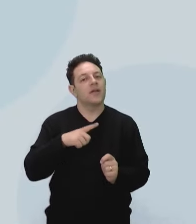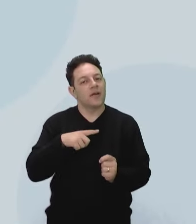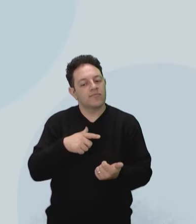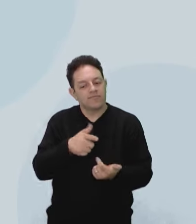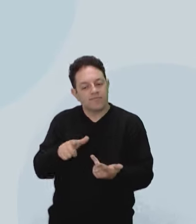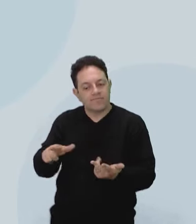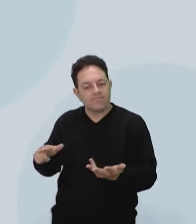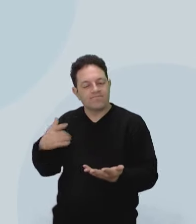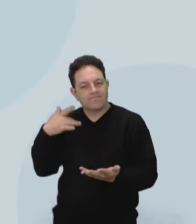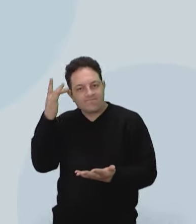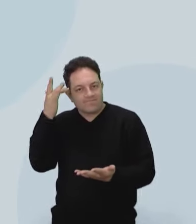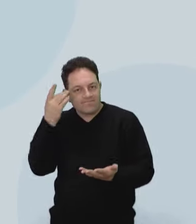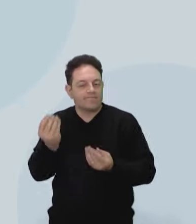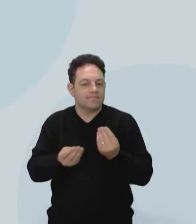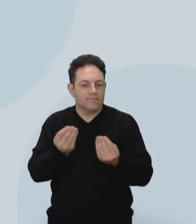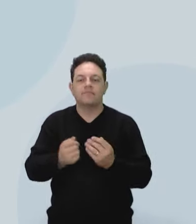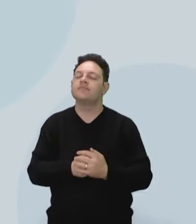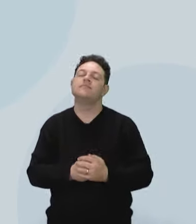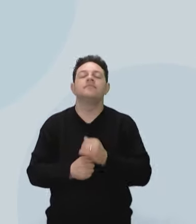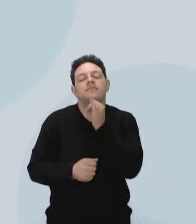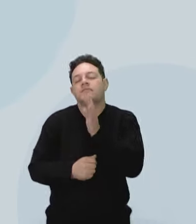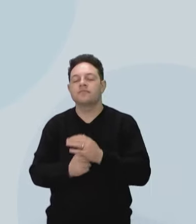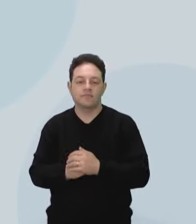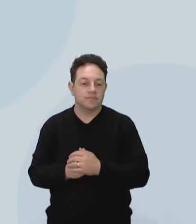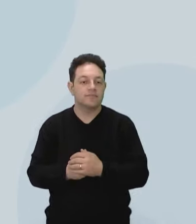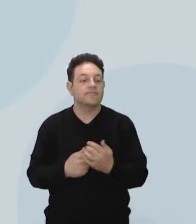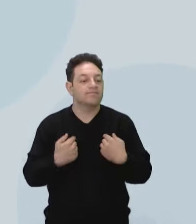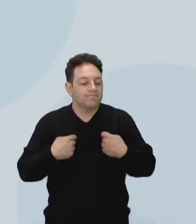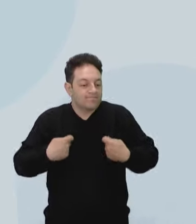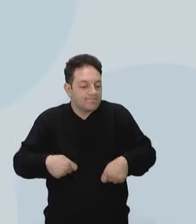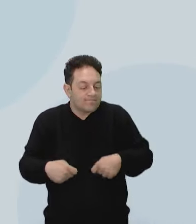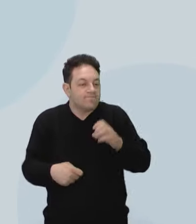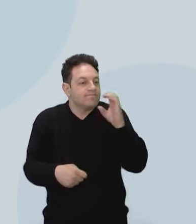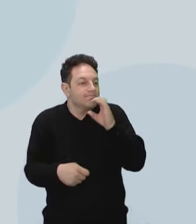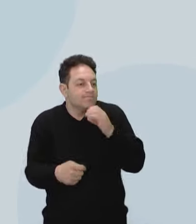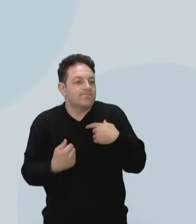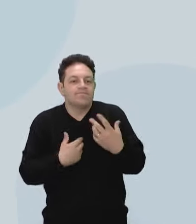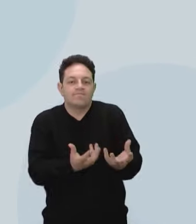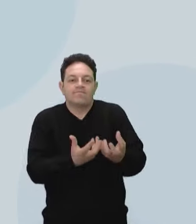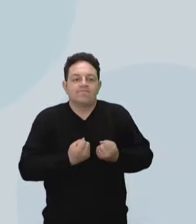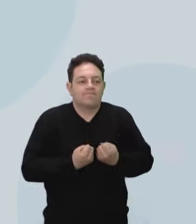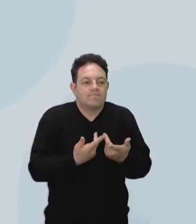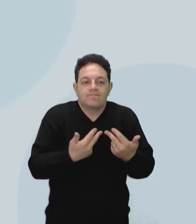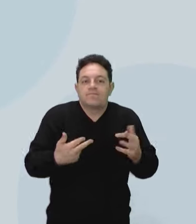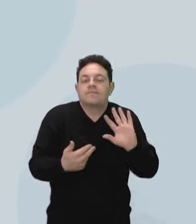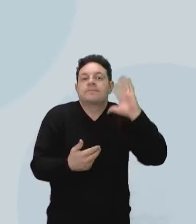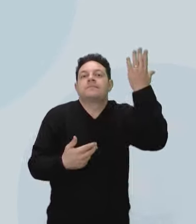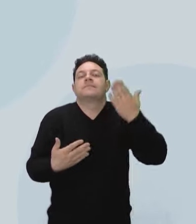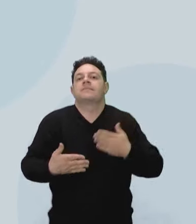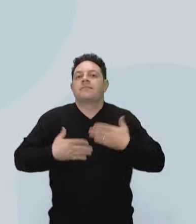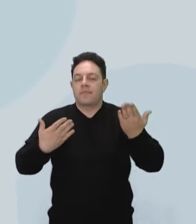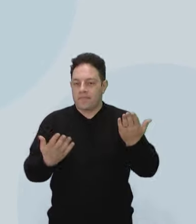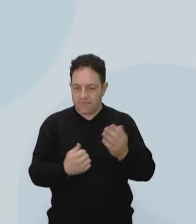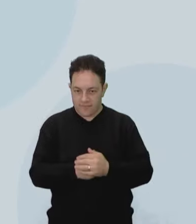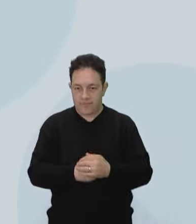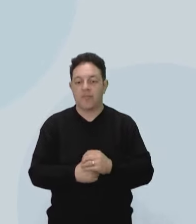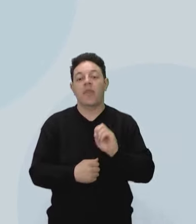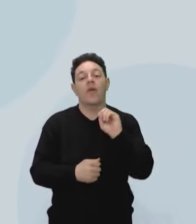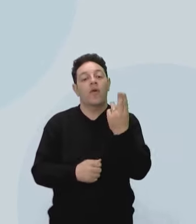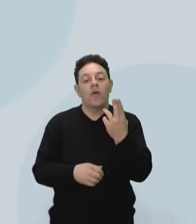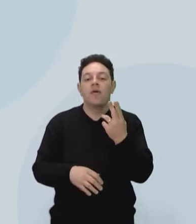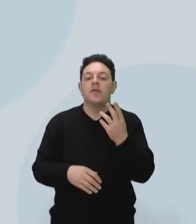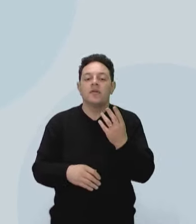analisadas, como necessidade de adquirir algo imediatamente em uma situação de emergência, condição